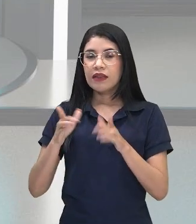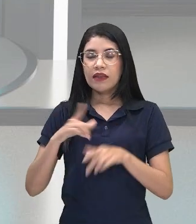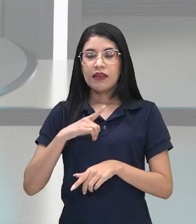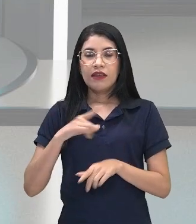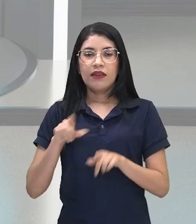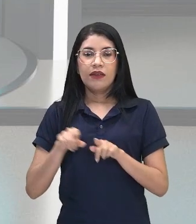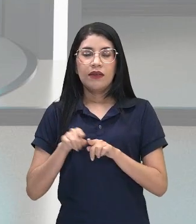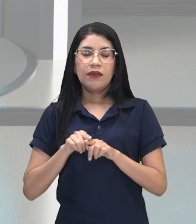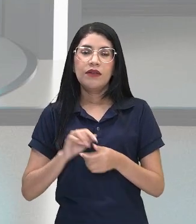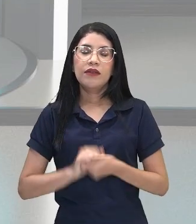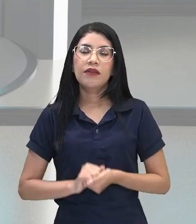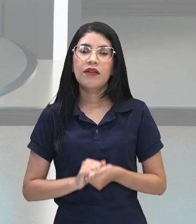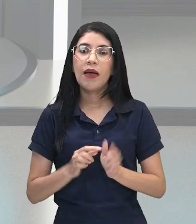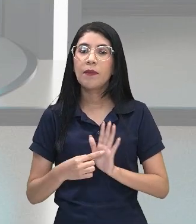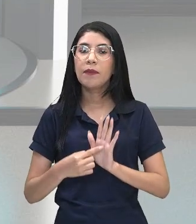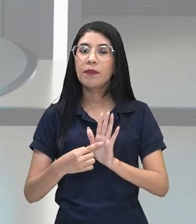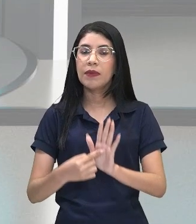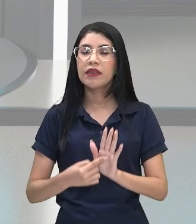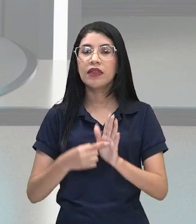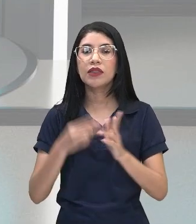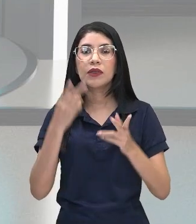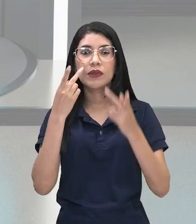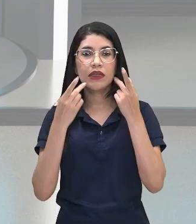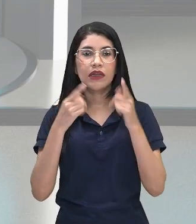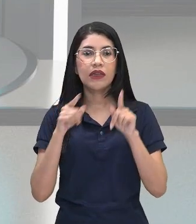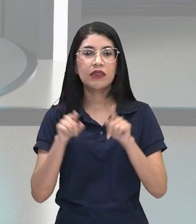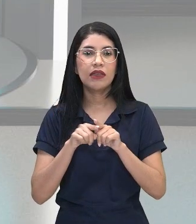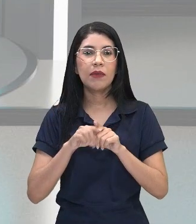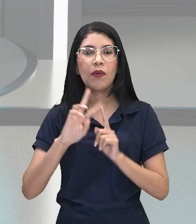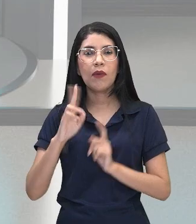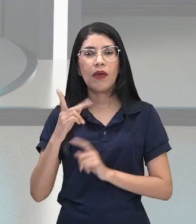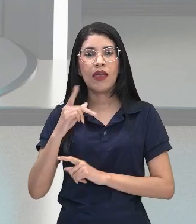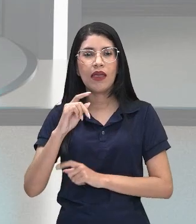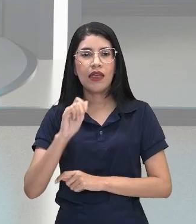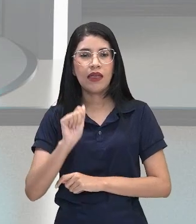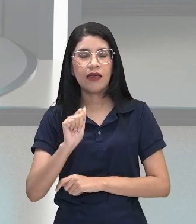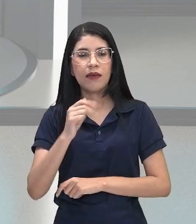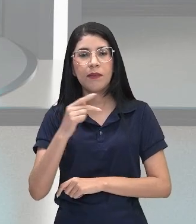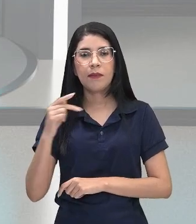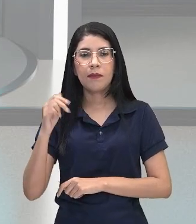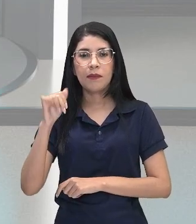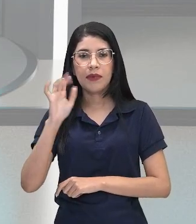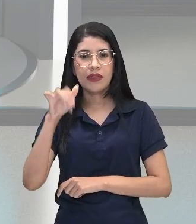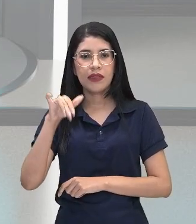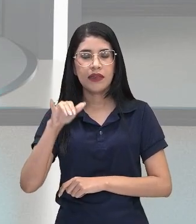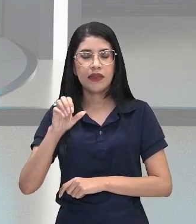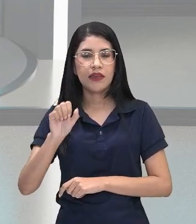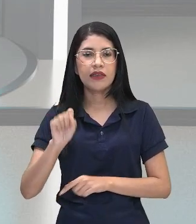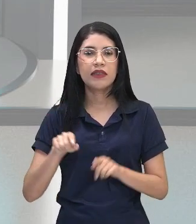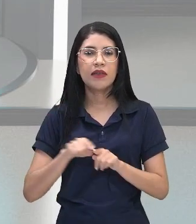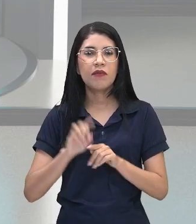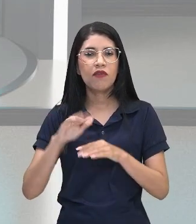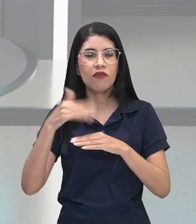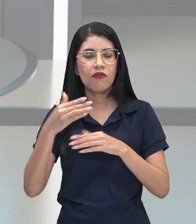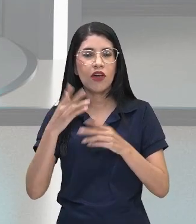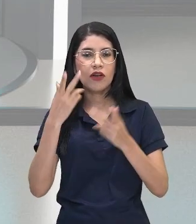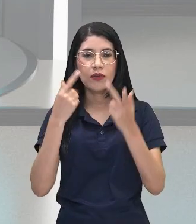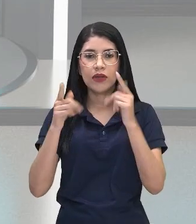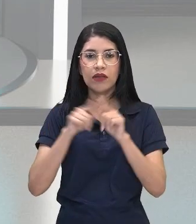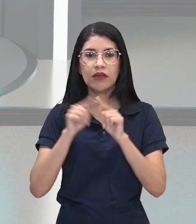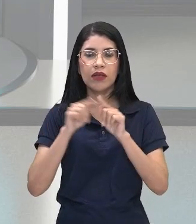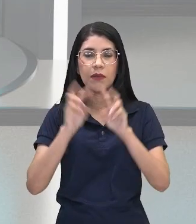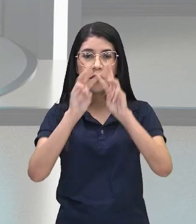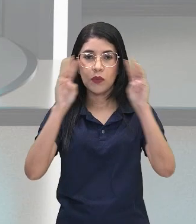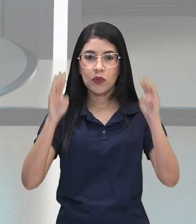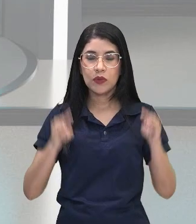as performances e os happenings fora de teatros, museus e galerias,